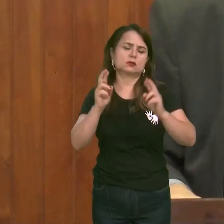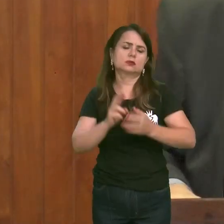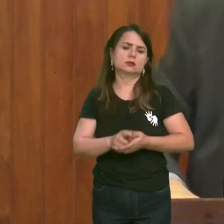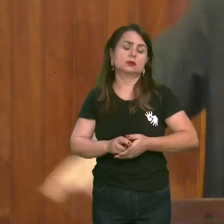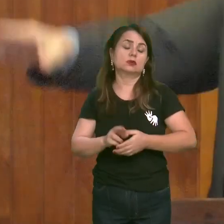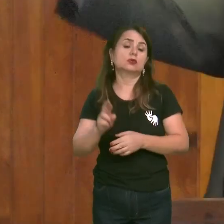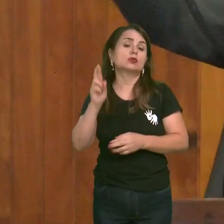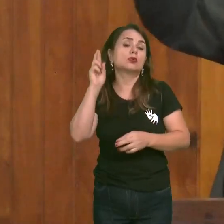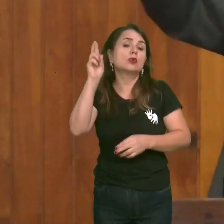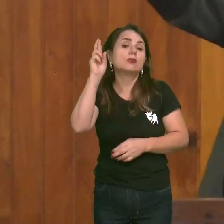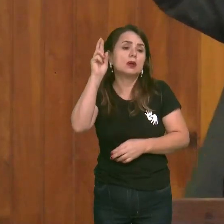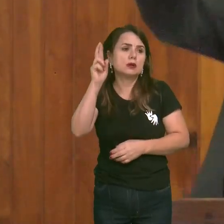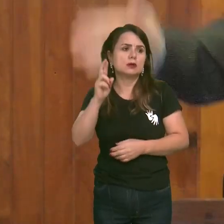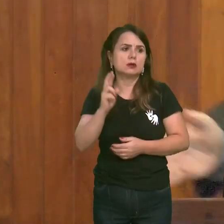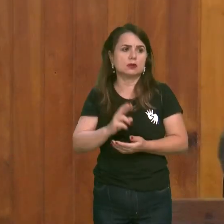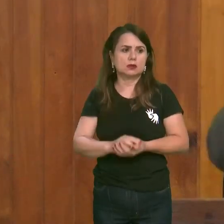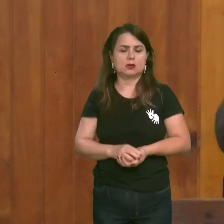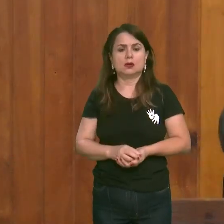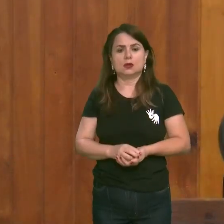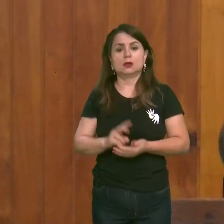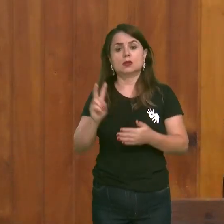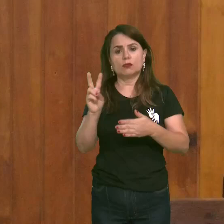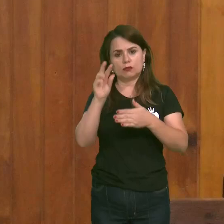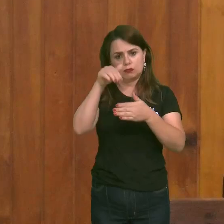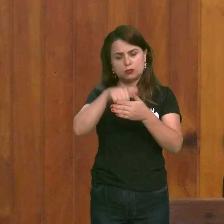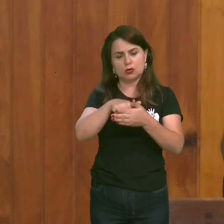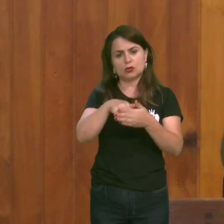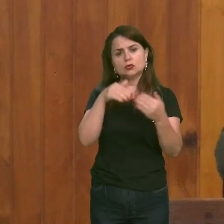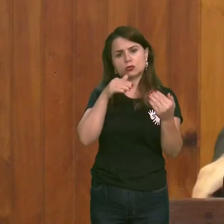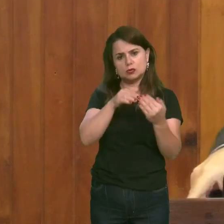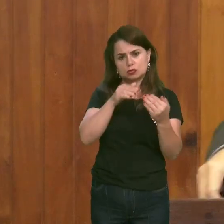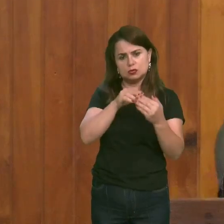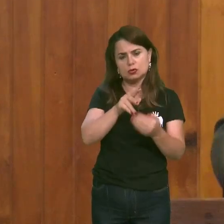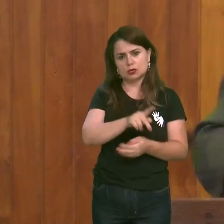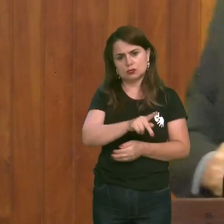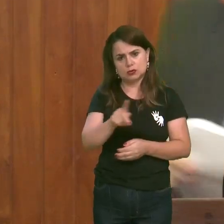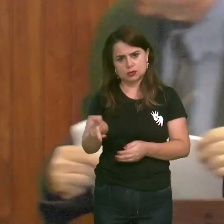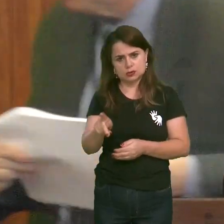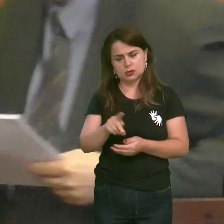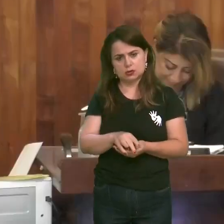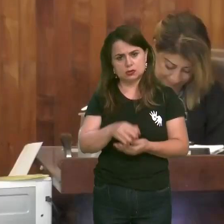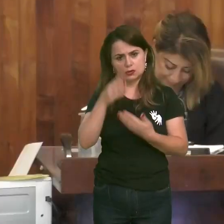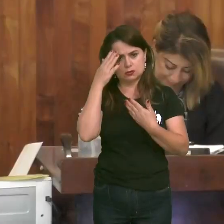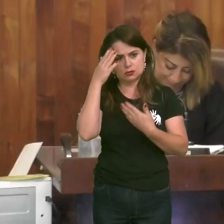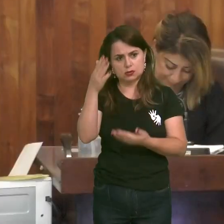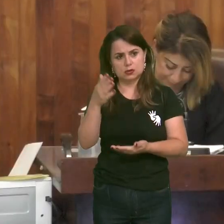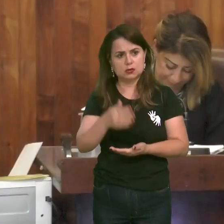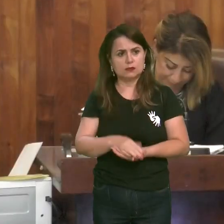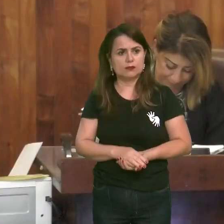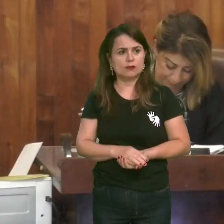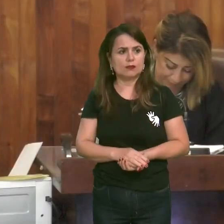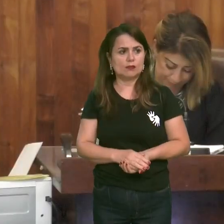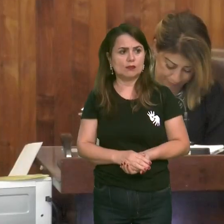também a minha grande esperança senhor presidente com essas observações peço a reserva do meu tempo